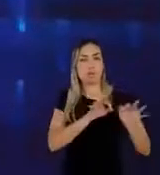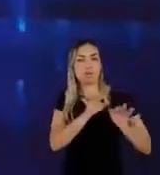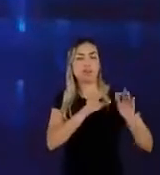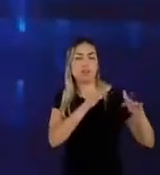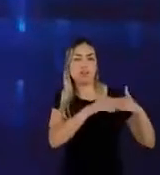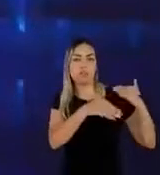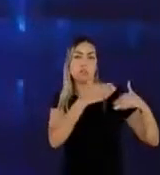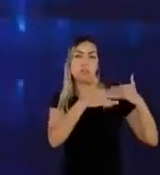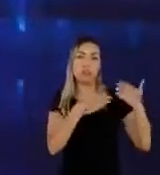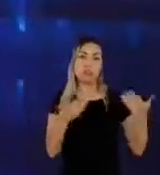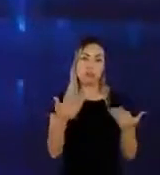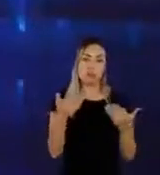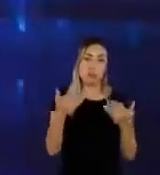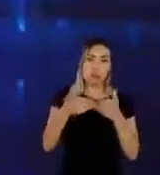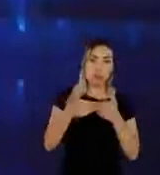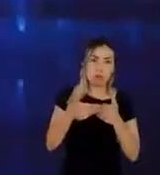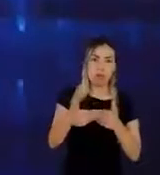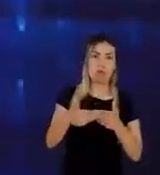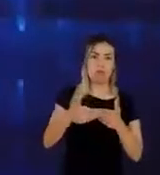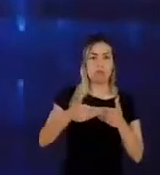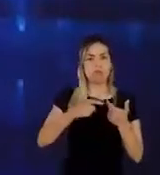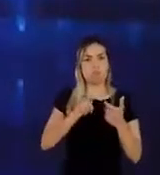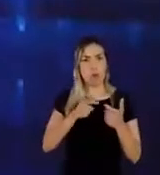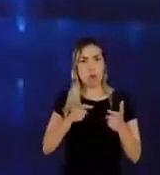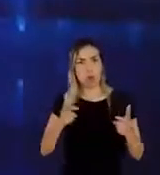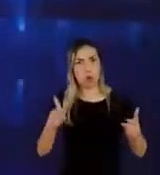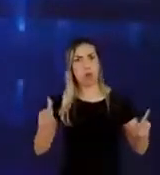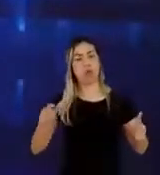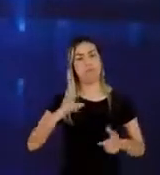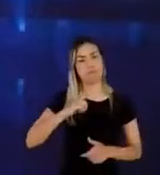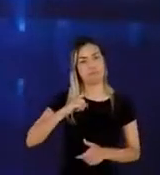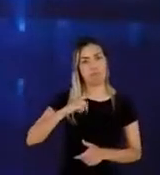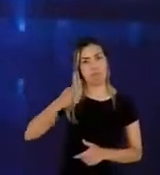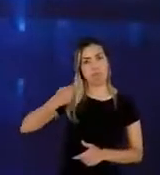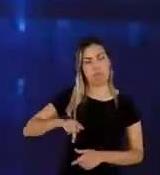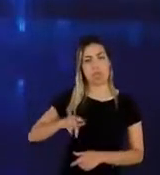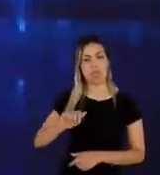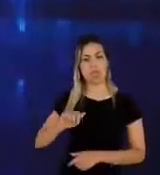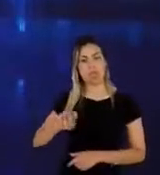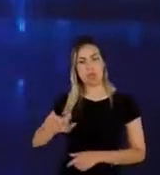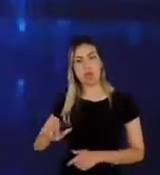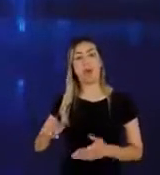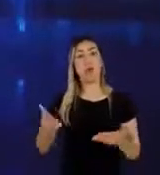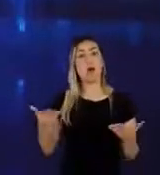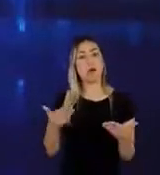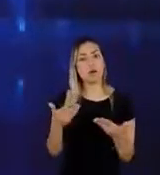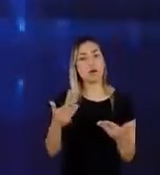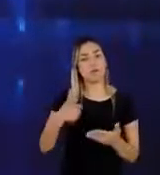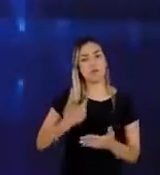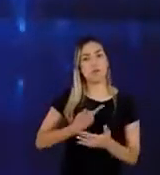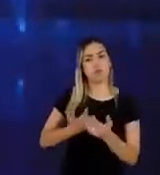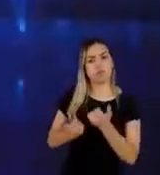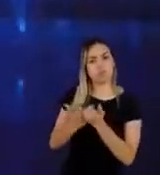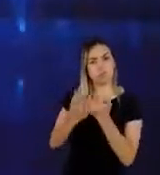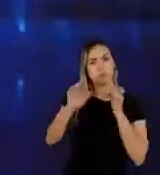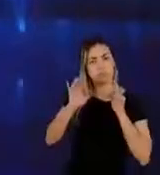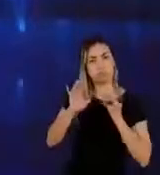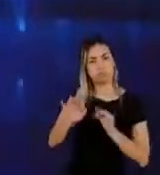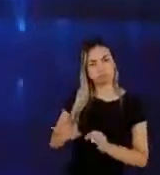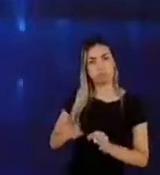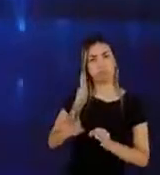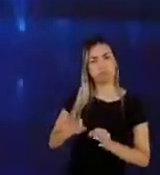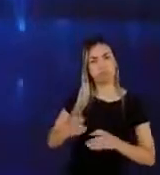sendo já avançando dentro da ANEEL, e estaremos, sem dúvida nenhuma, fazendo as nossas contribuições para